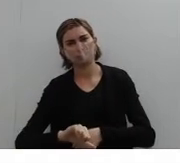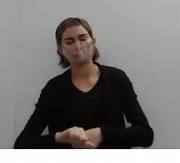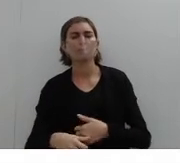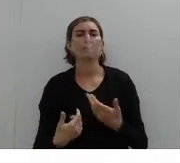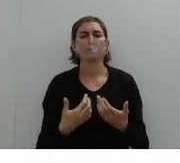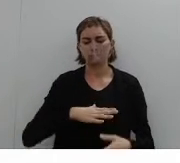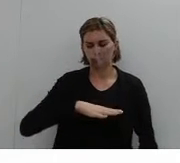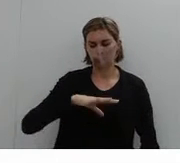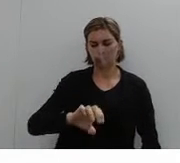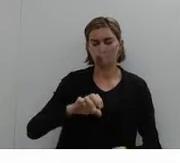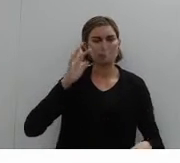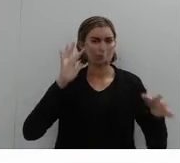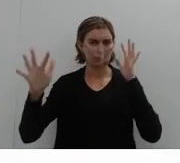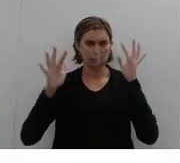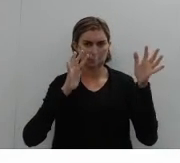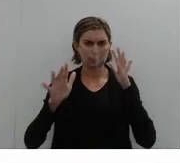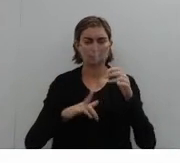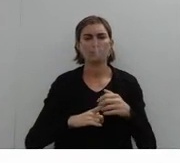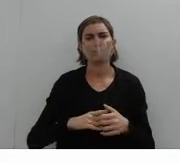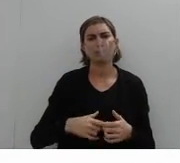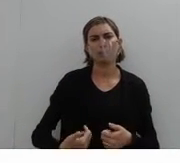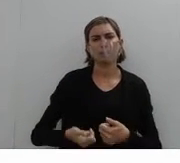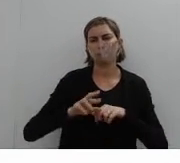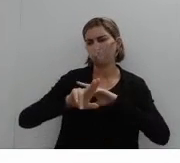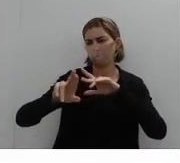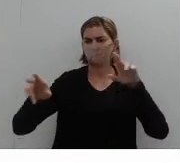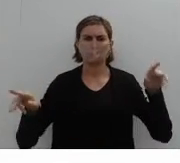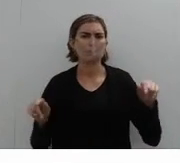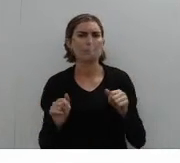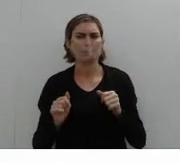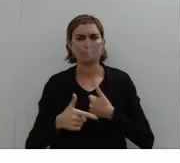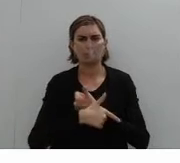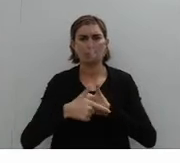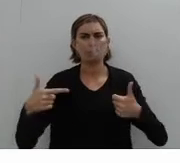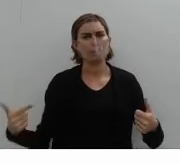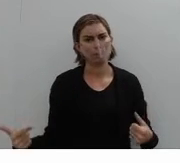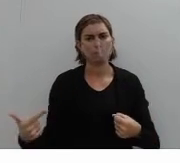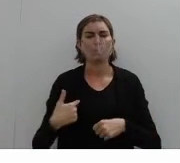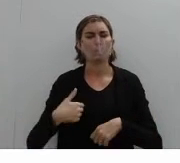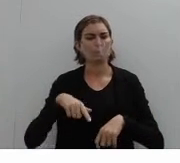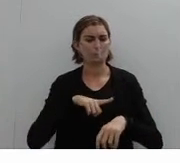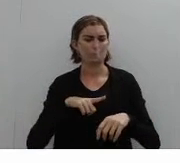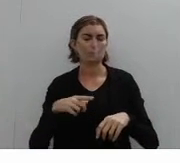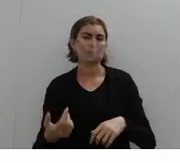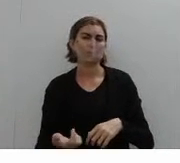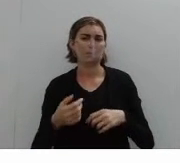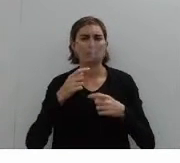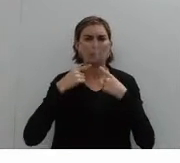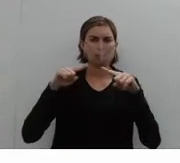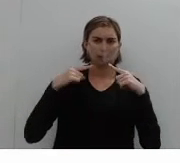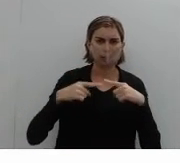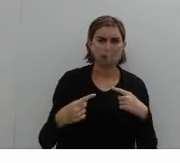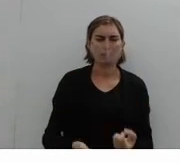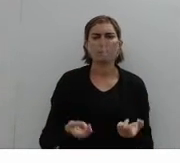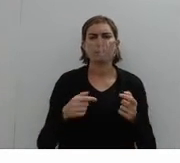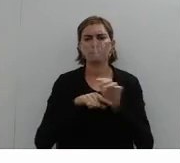ética é a reflexão racional sobre as determinações morais. Consiste no ato de ser crítico e